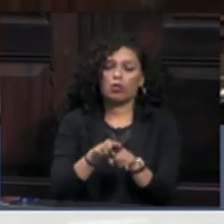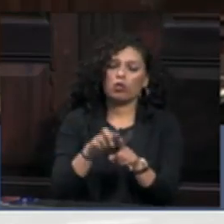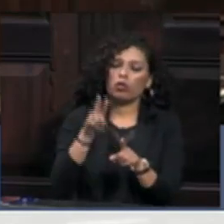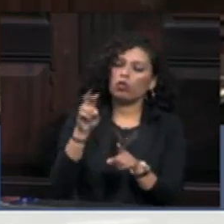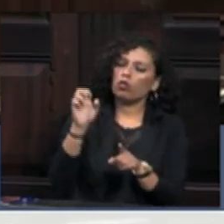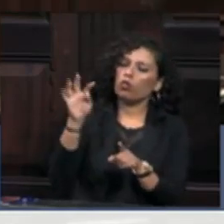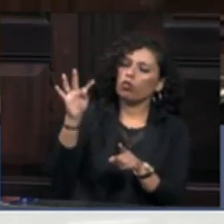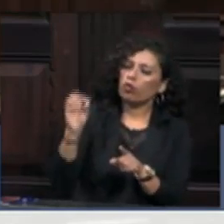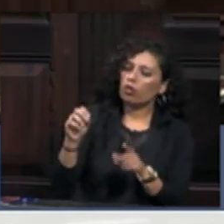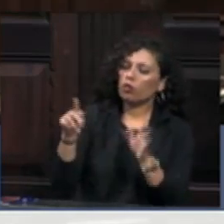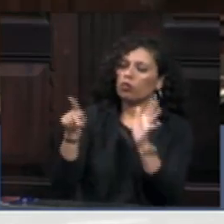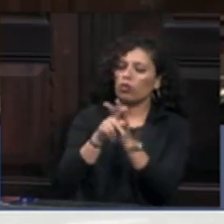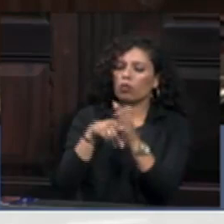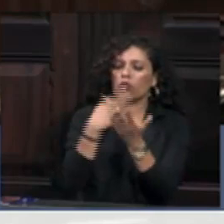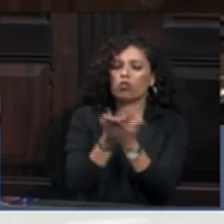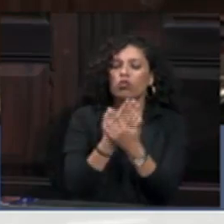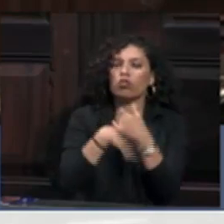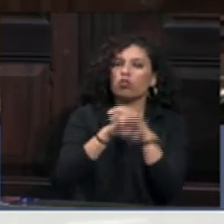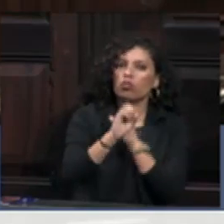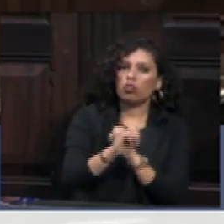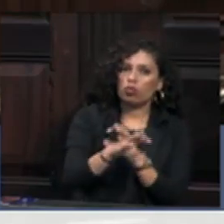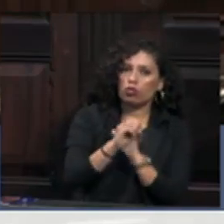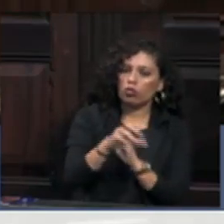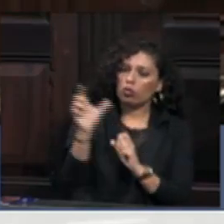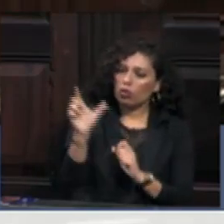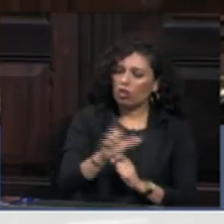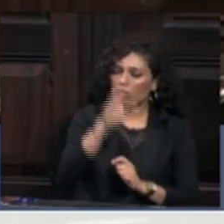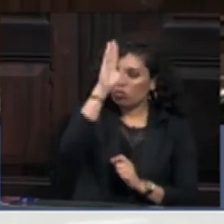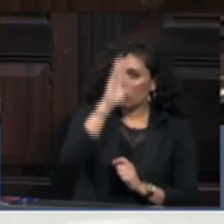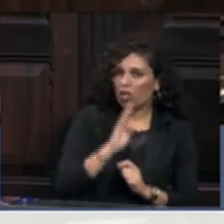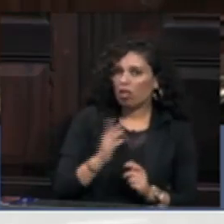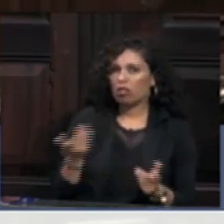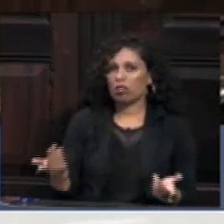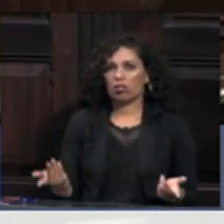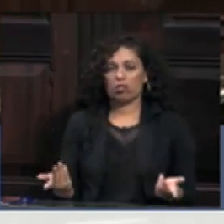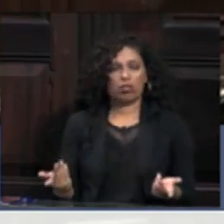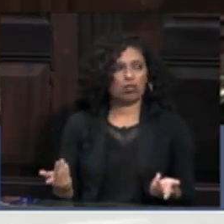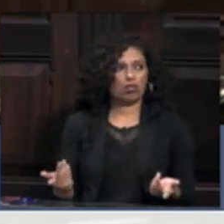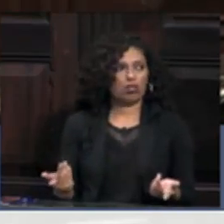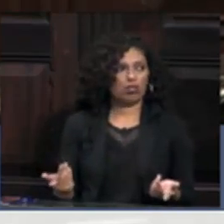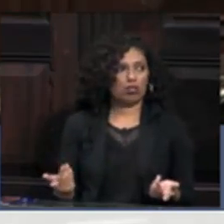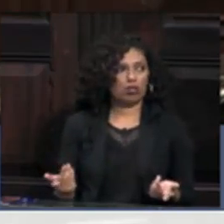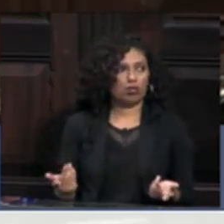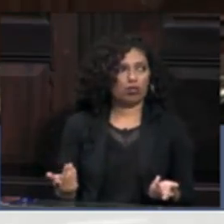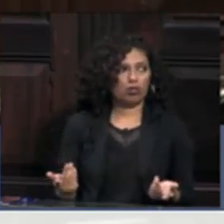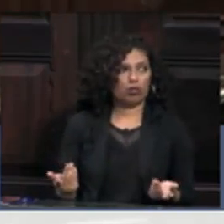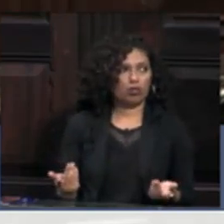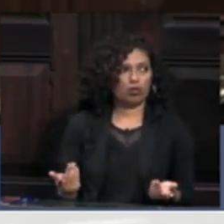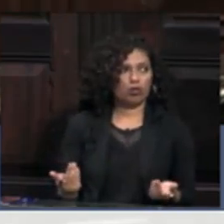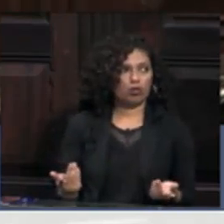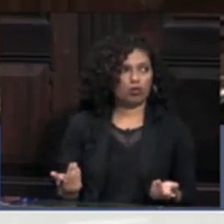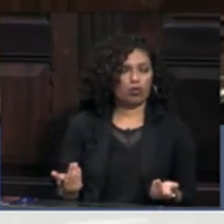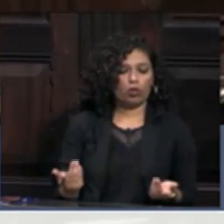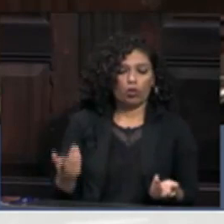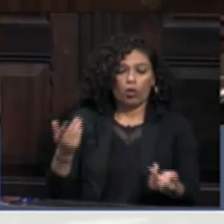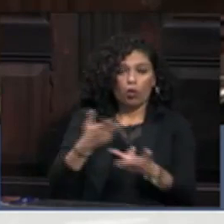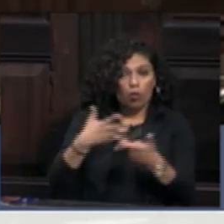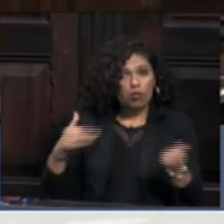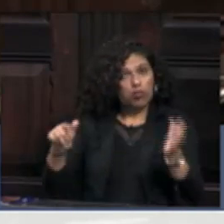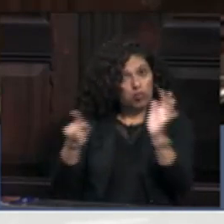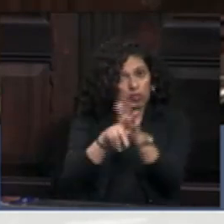dos estudantes, do passe livre dos estudantes, como o plano de cargos e carreiras da área da